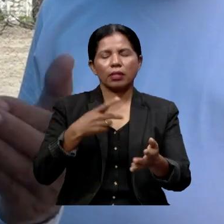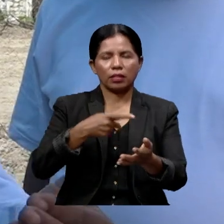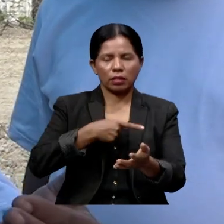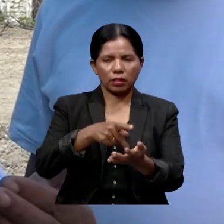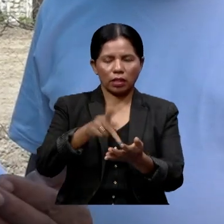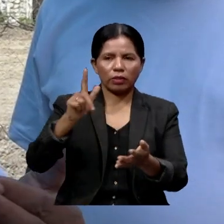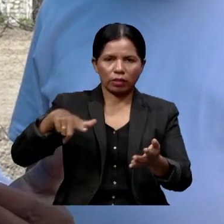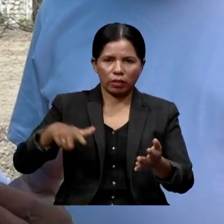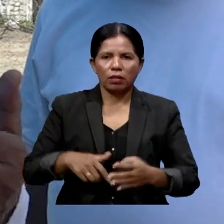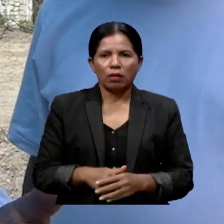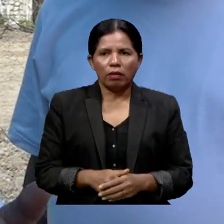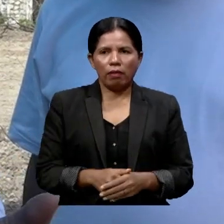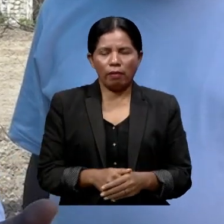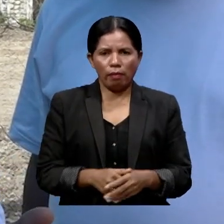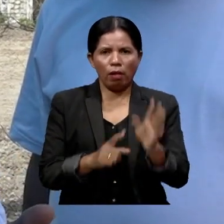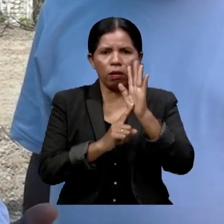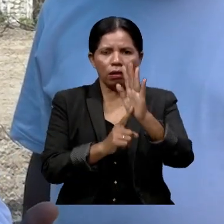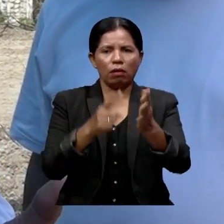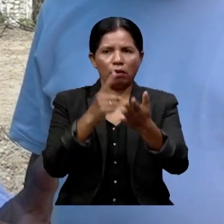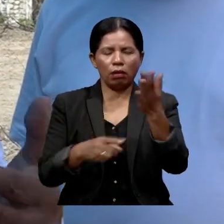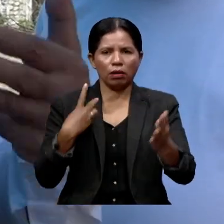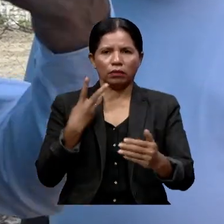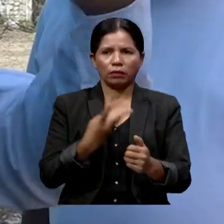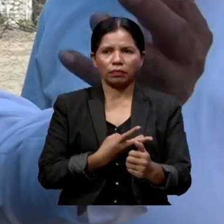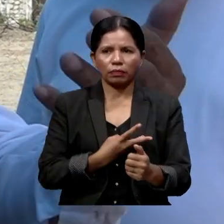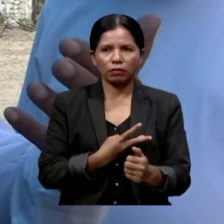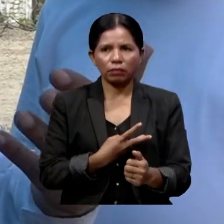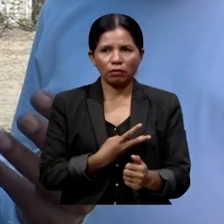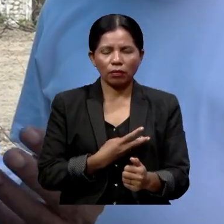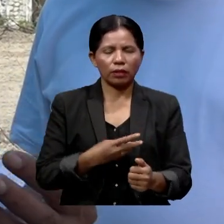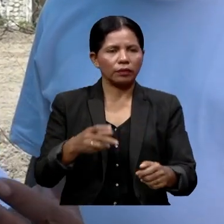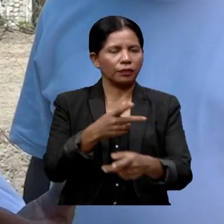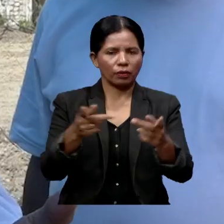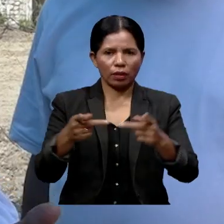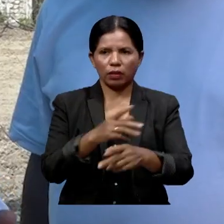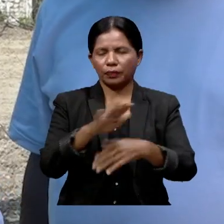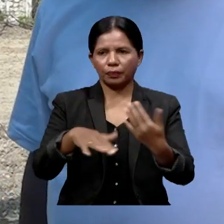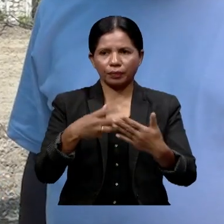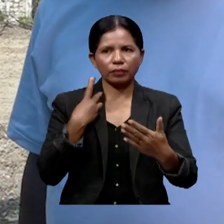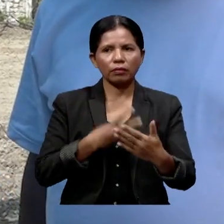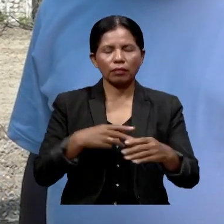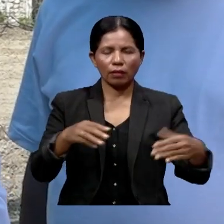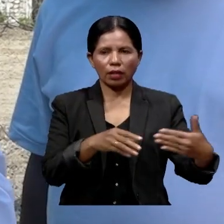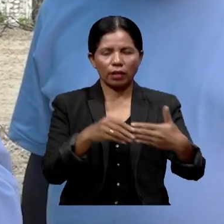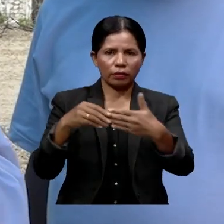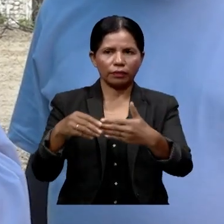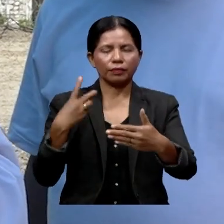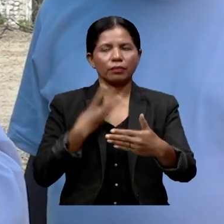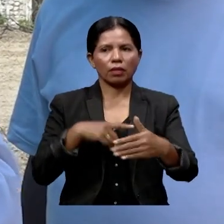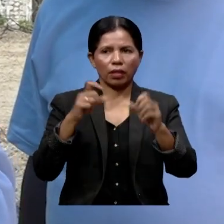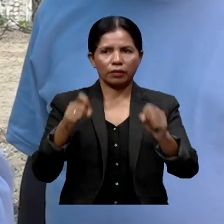vou ser né tudo sei da maíta. E eventos futuros, ita organiza boa tida, ita tem